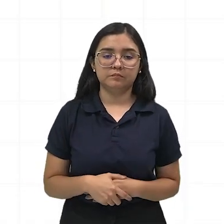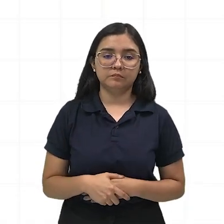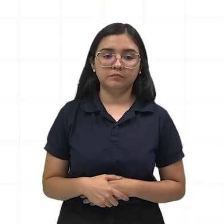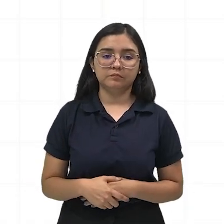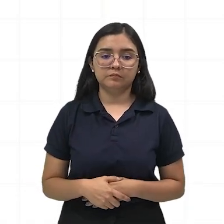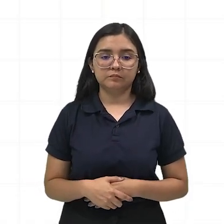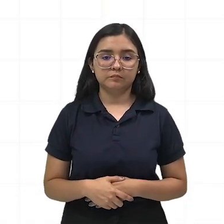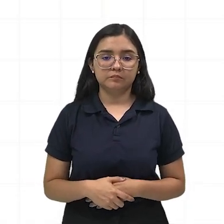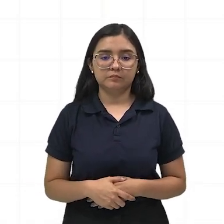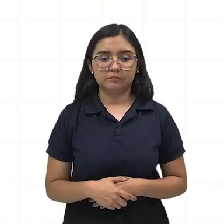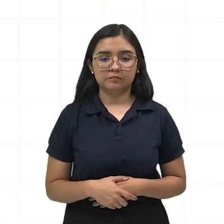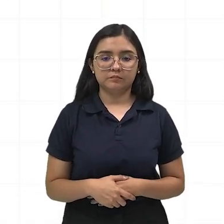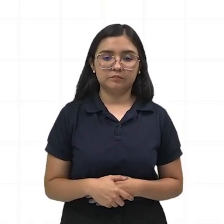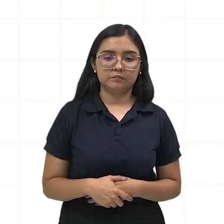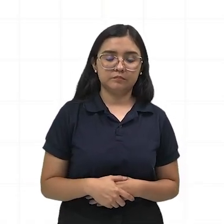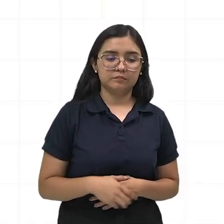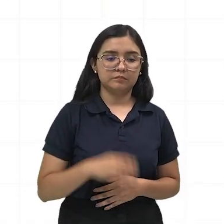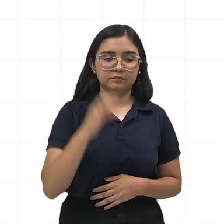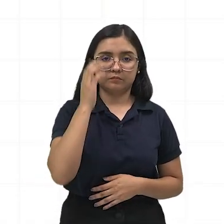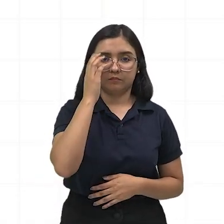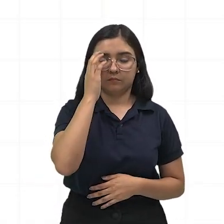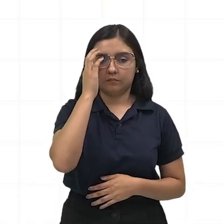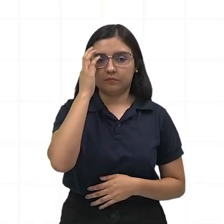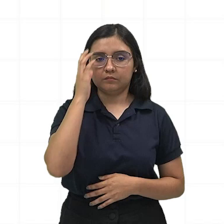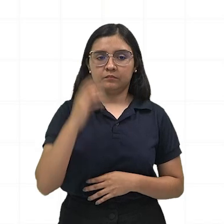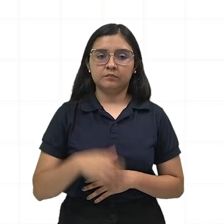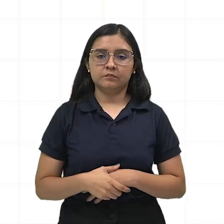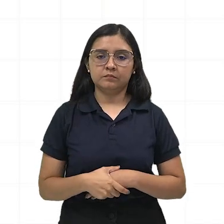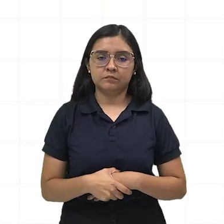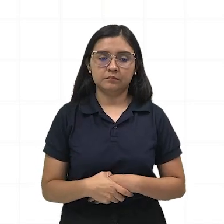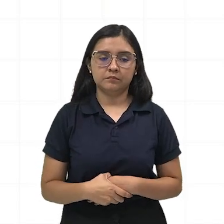Ó, -6 e 1, -6 e -1.